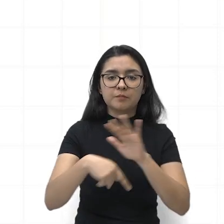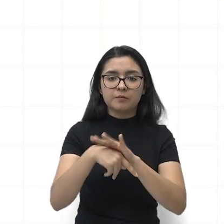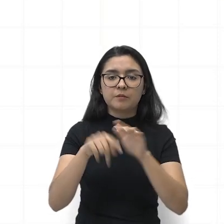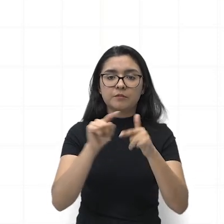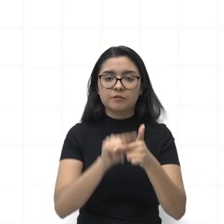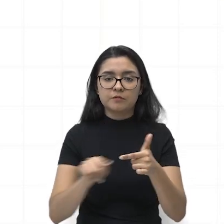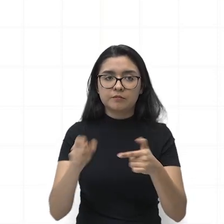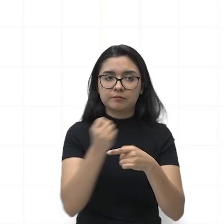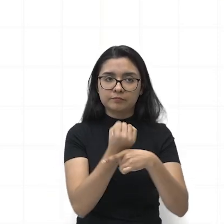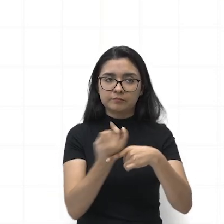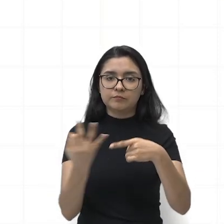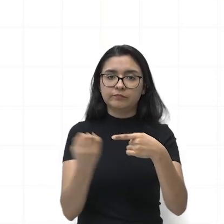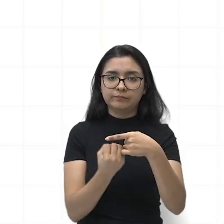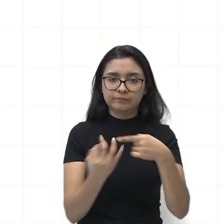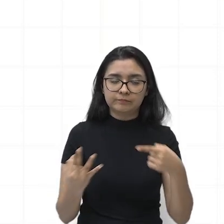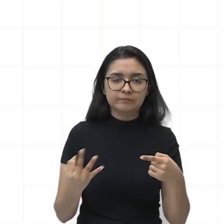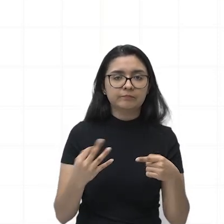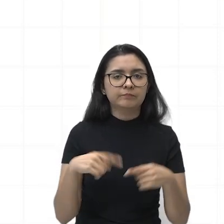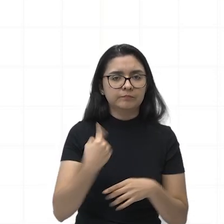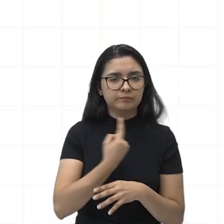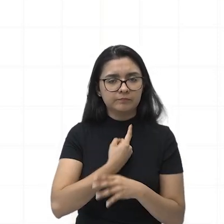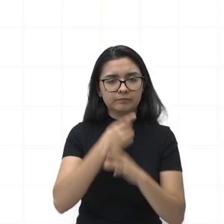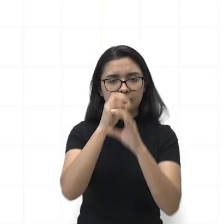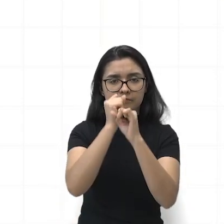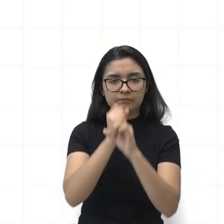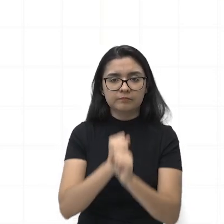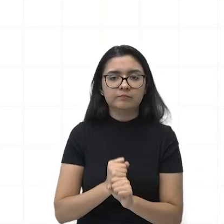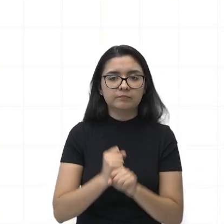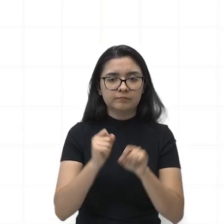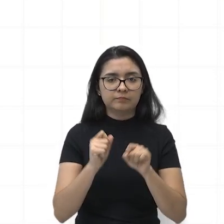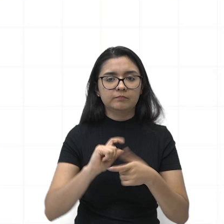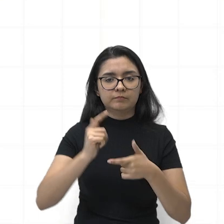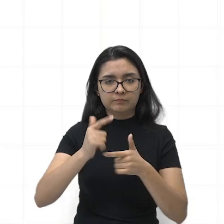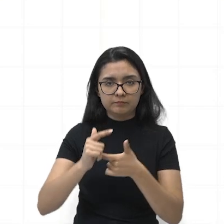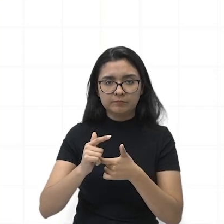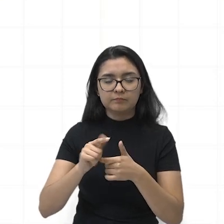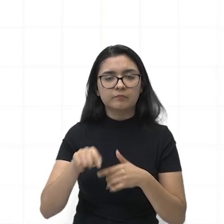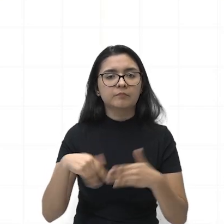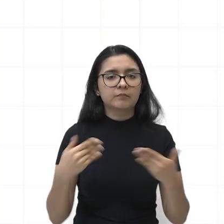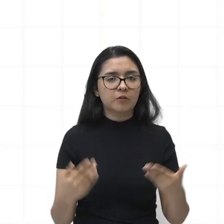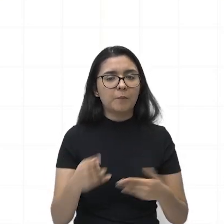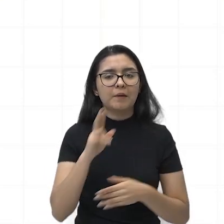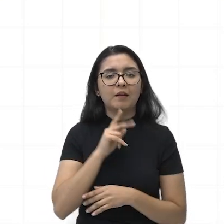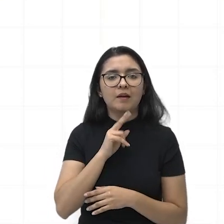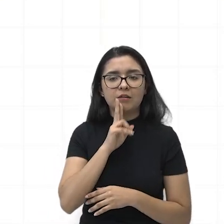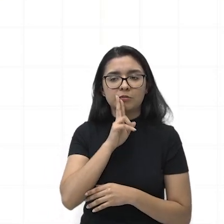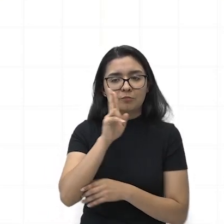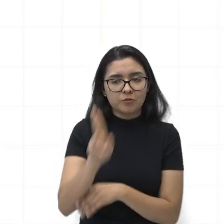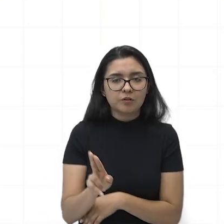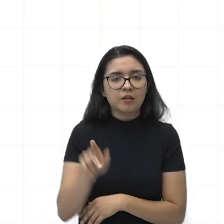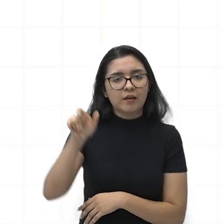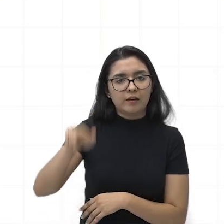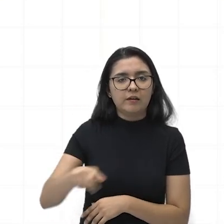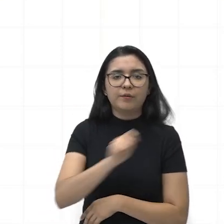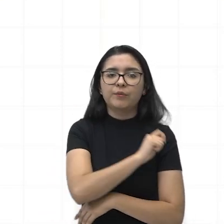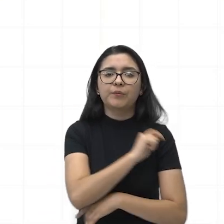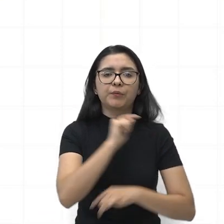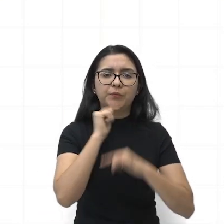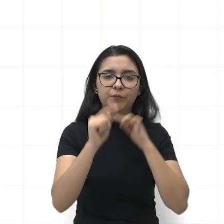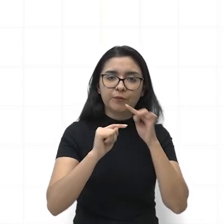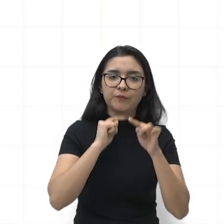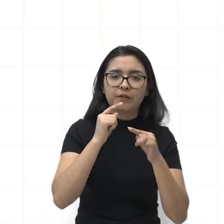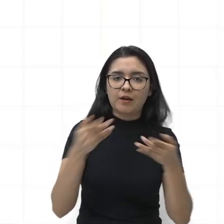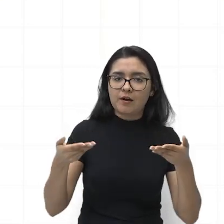divisão, que nós tínhamos visto geometricamente, né? E aí, para tirar dúvida do nosso aluno, que ainda ficou em dúvida de como